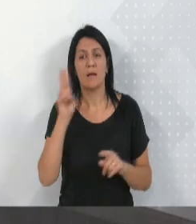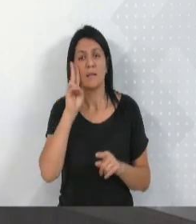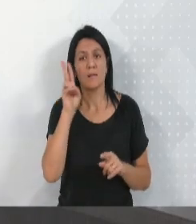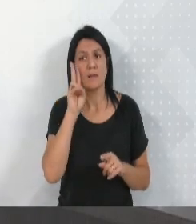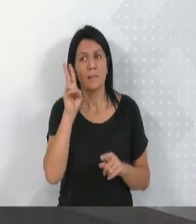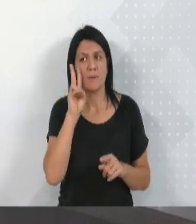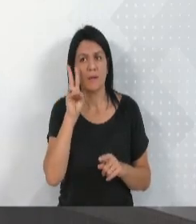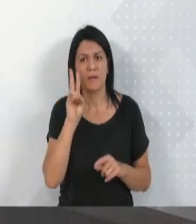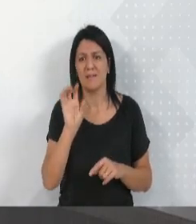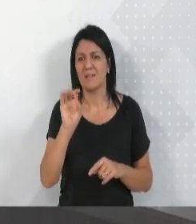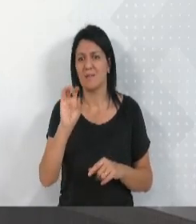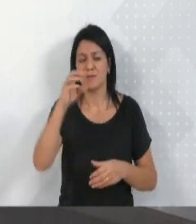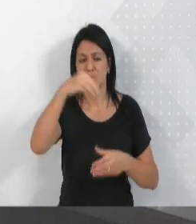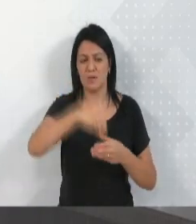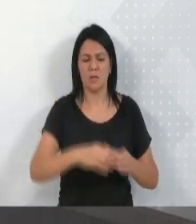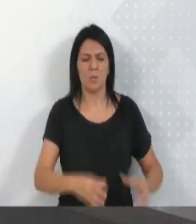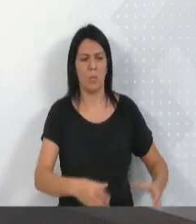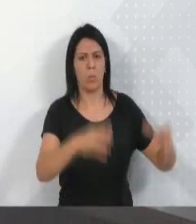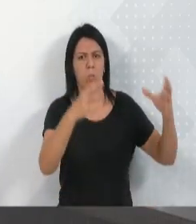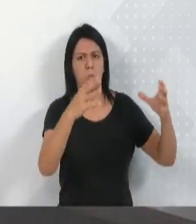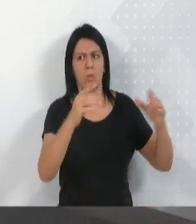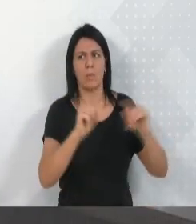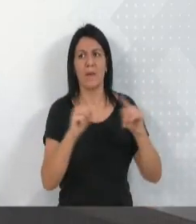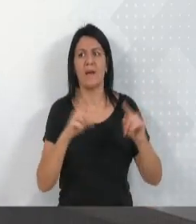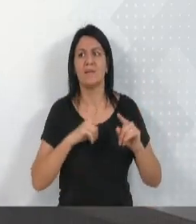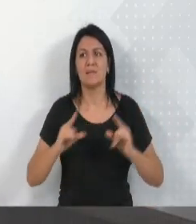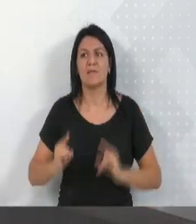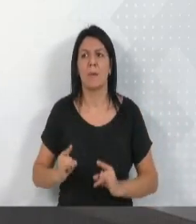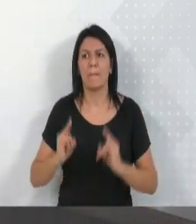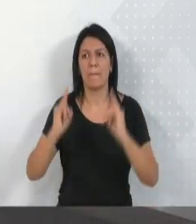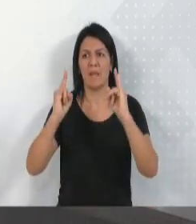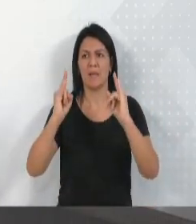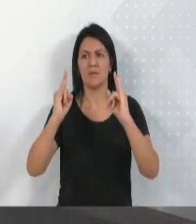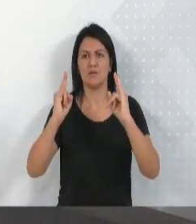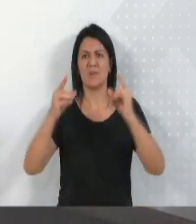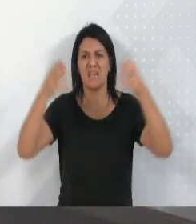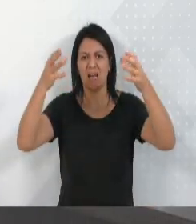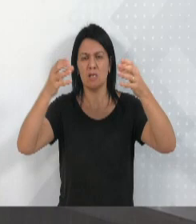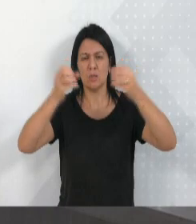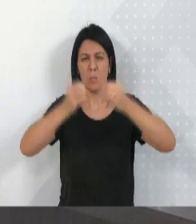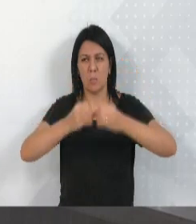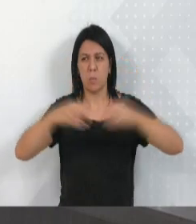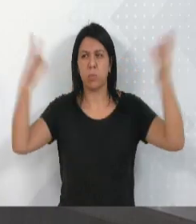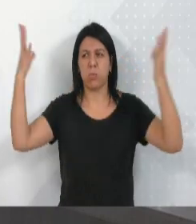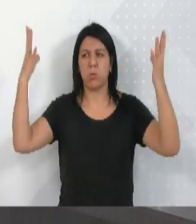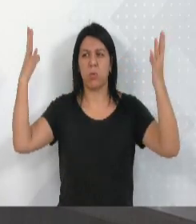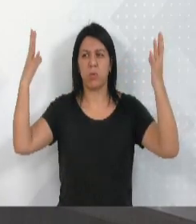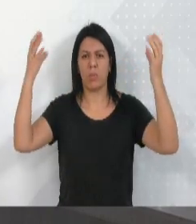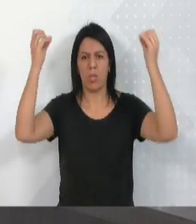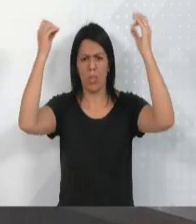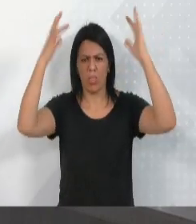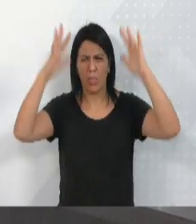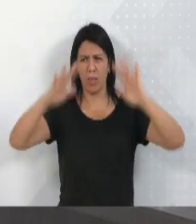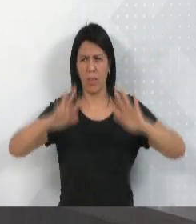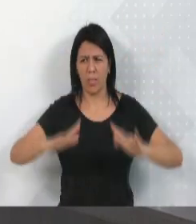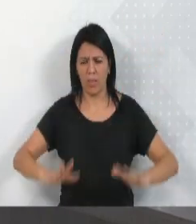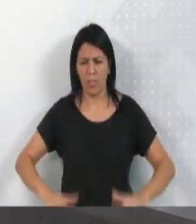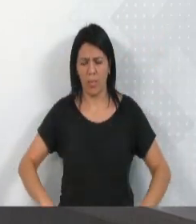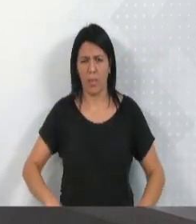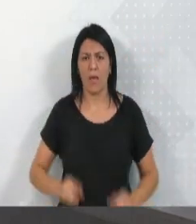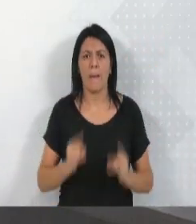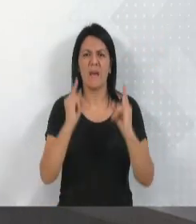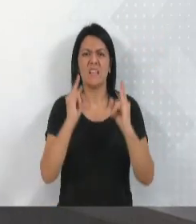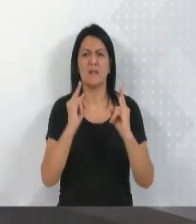não foi só nos reservatórios. Teve um prédio aí que infelizmente a caixa d'água estourou e acabou inundando todos os apartamentos.